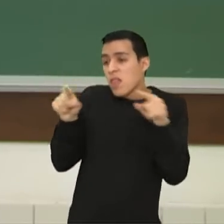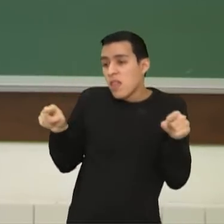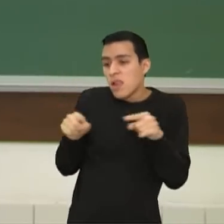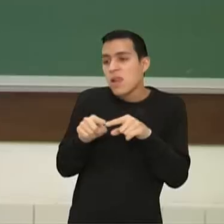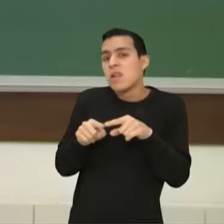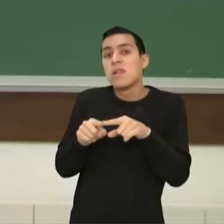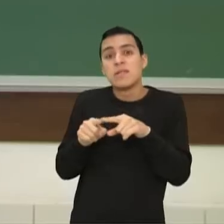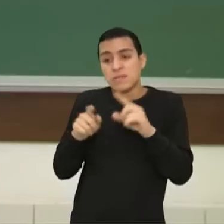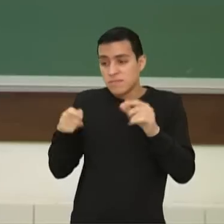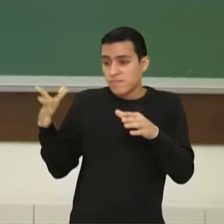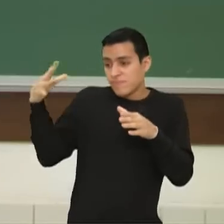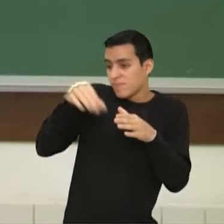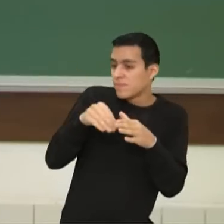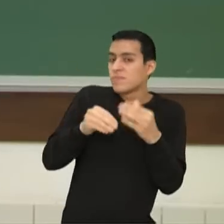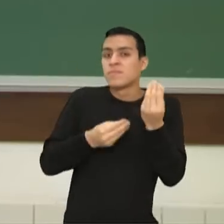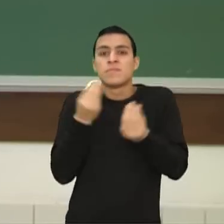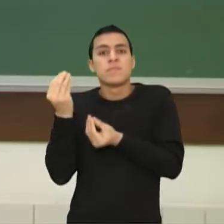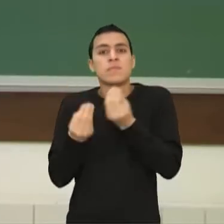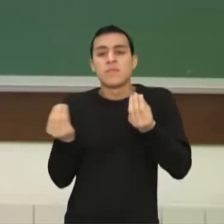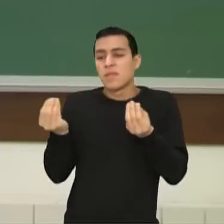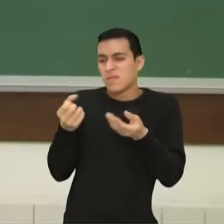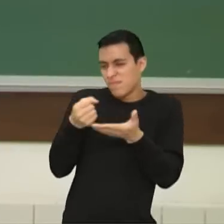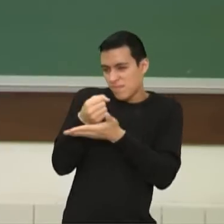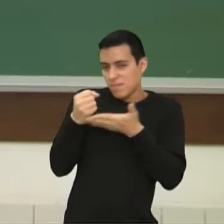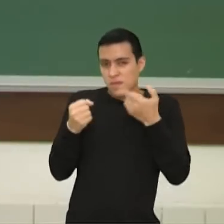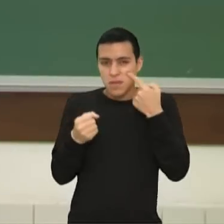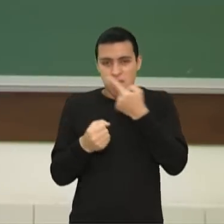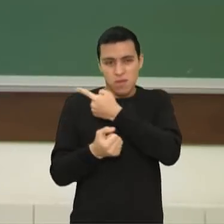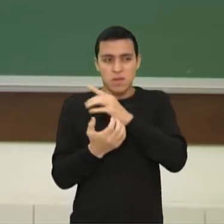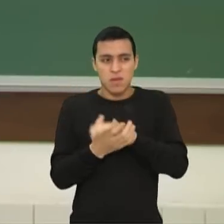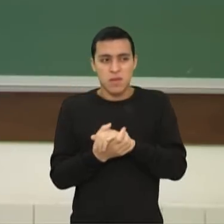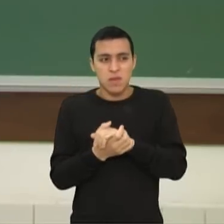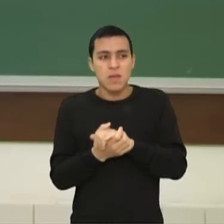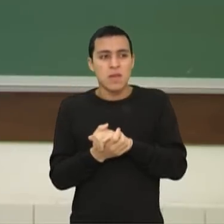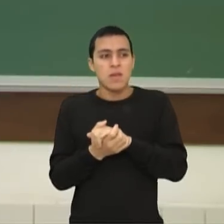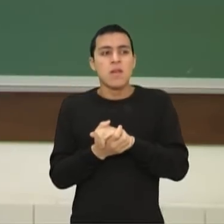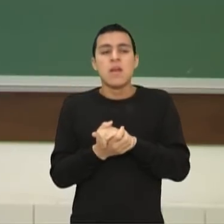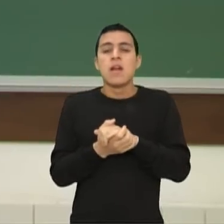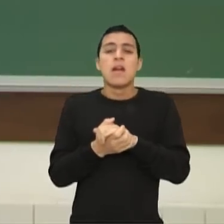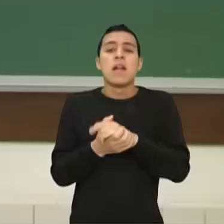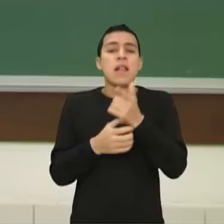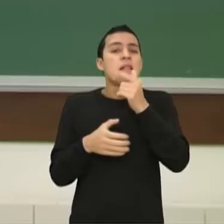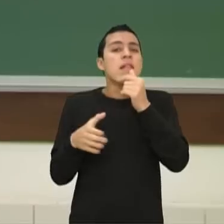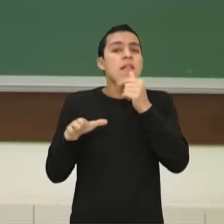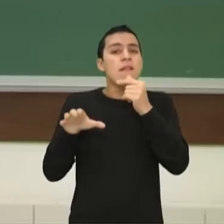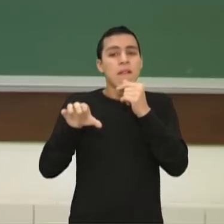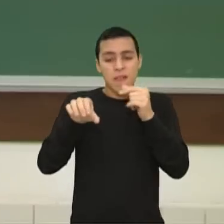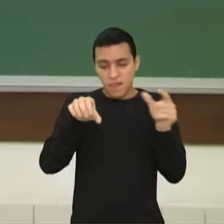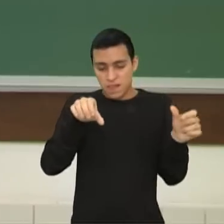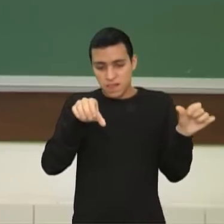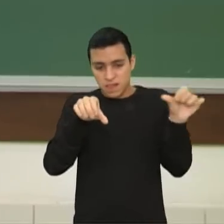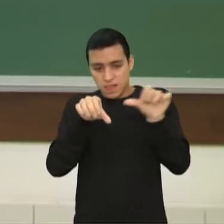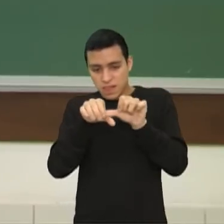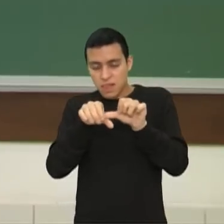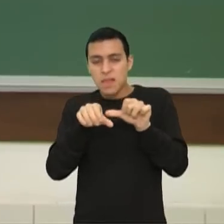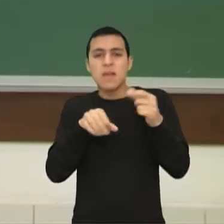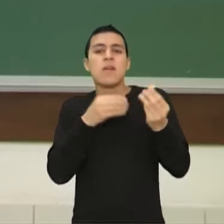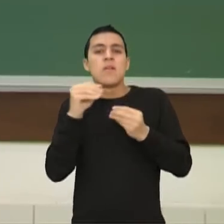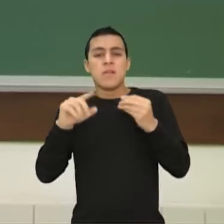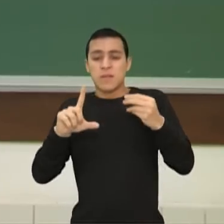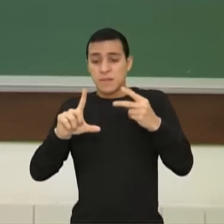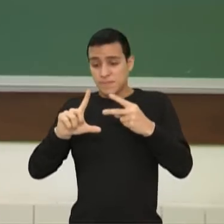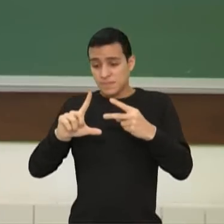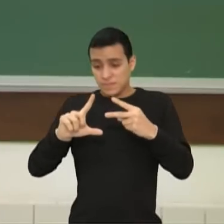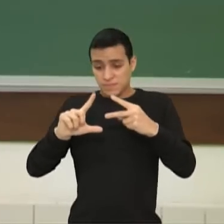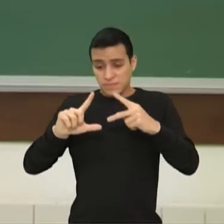de triângulo, com uma base triangular. Eu vou pôr um líquido aqui dentro e vou mostrar para vocês que a